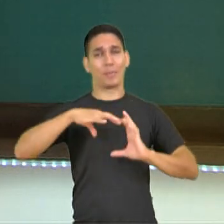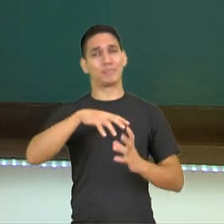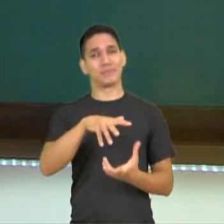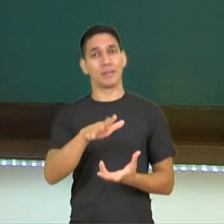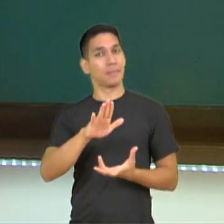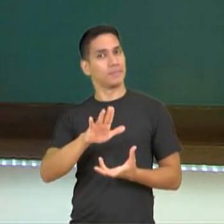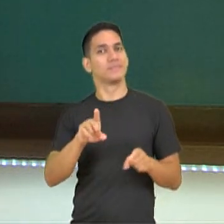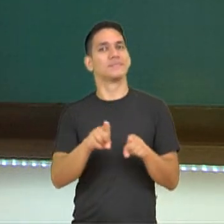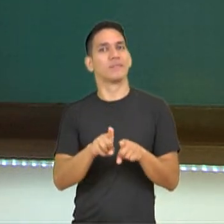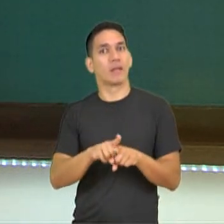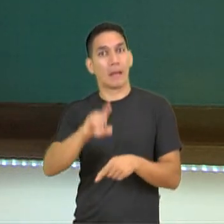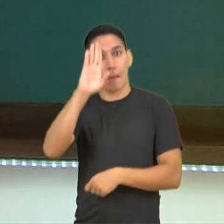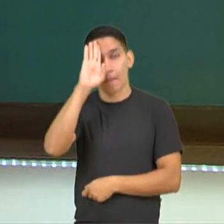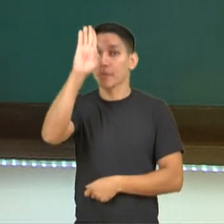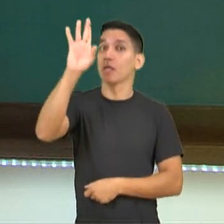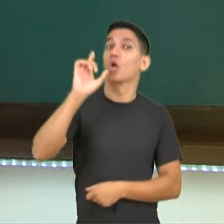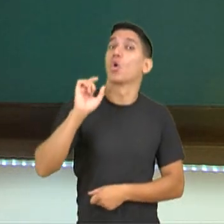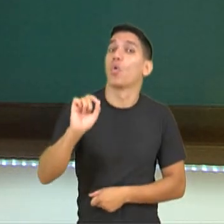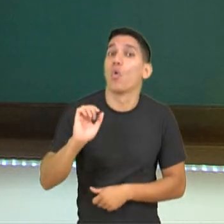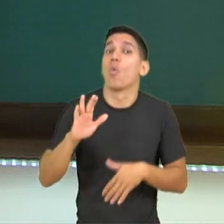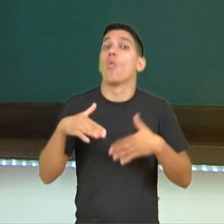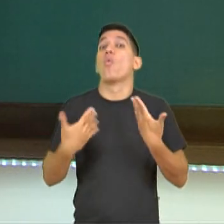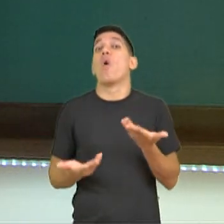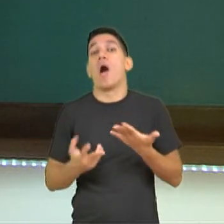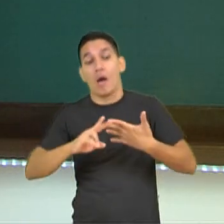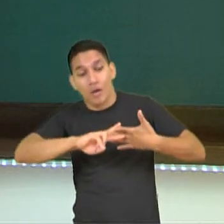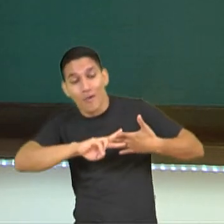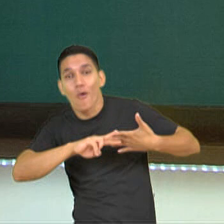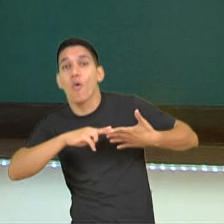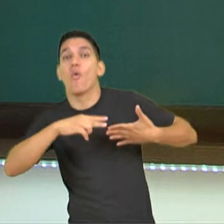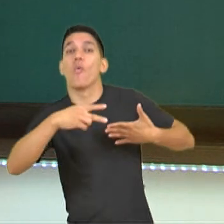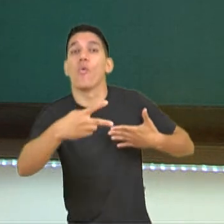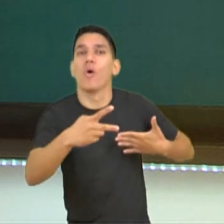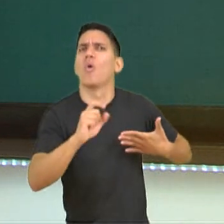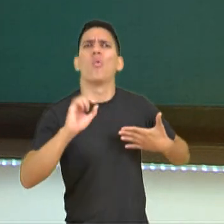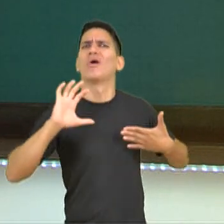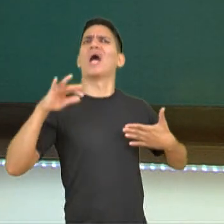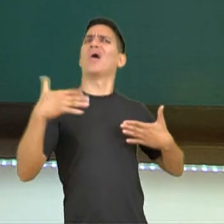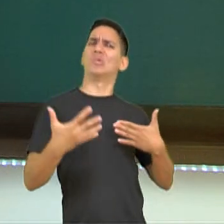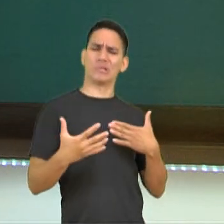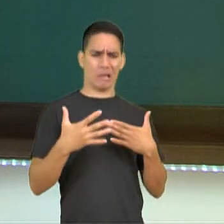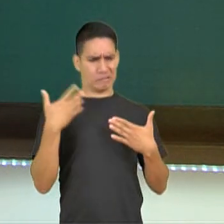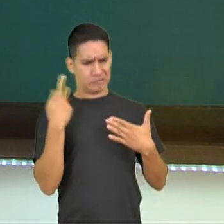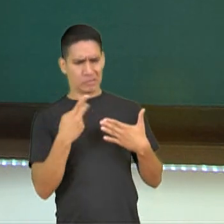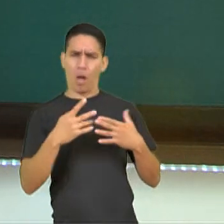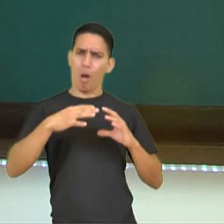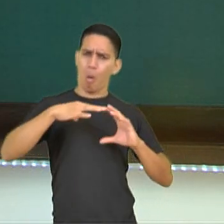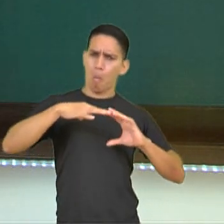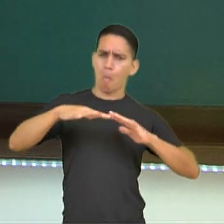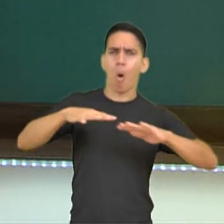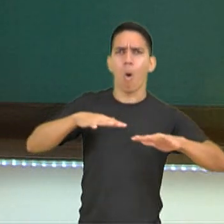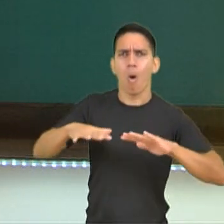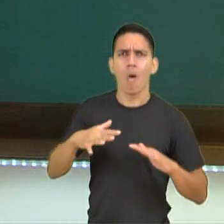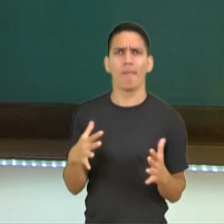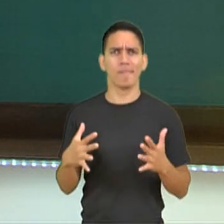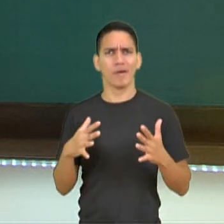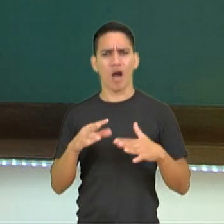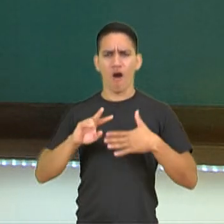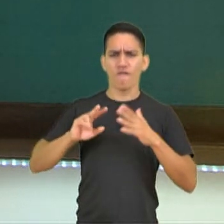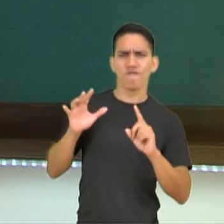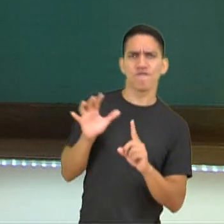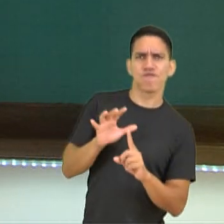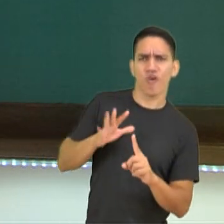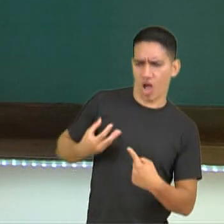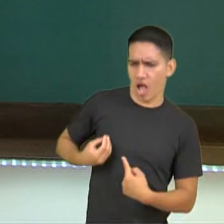mas principalmente quais são as suas consequências, o que acontece, o que acaba influenciando na